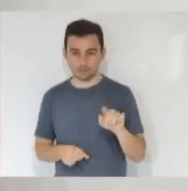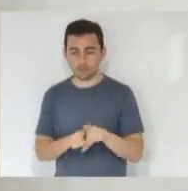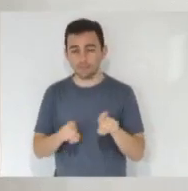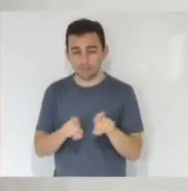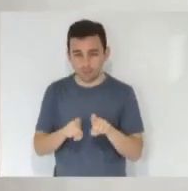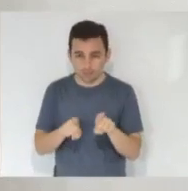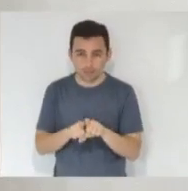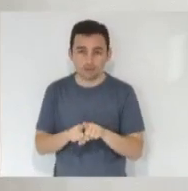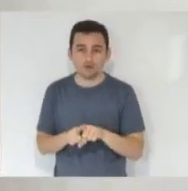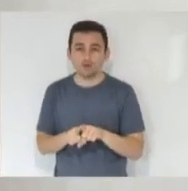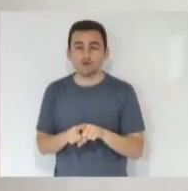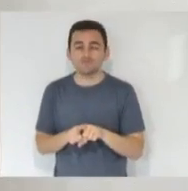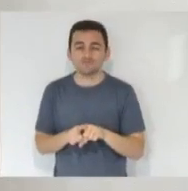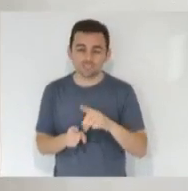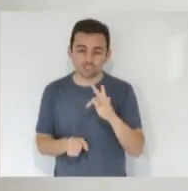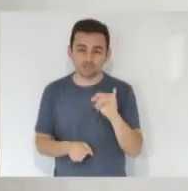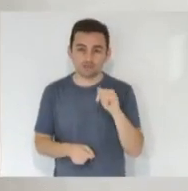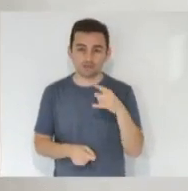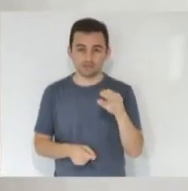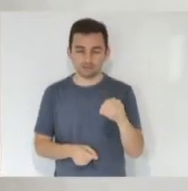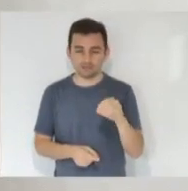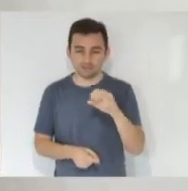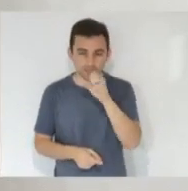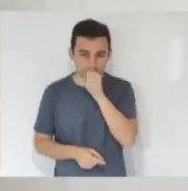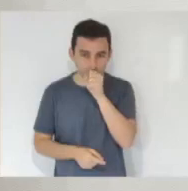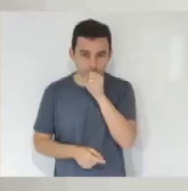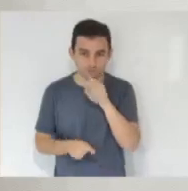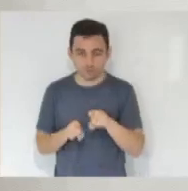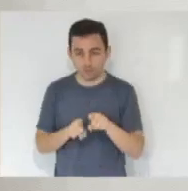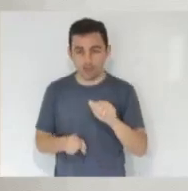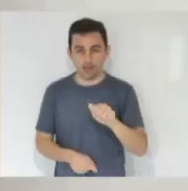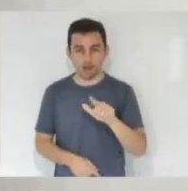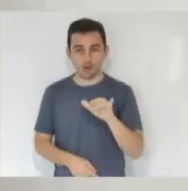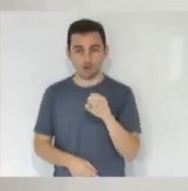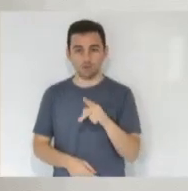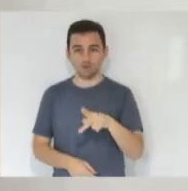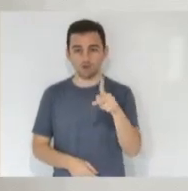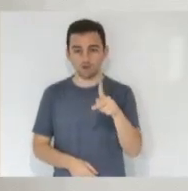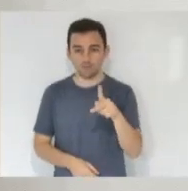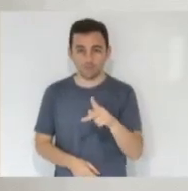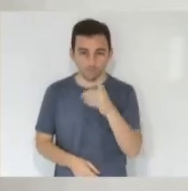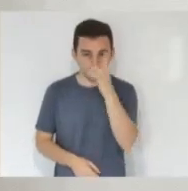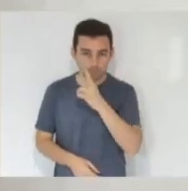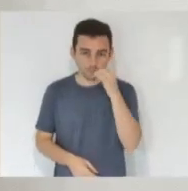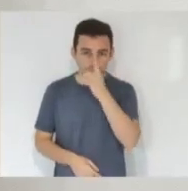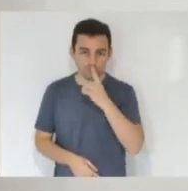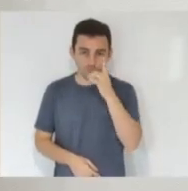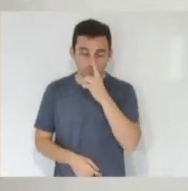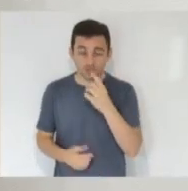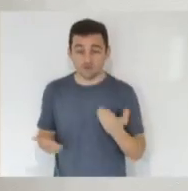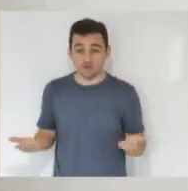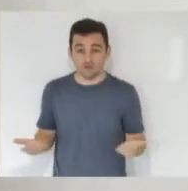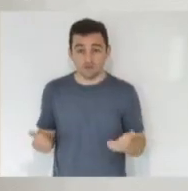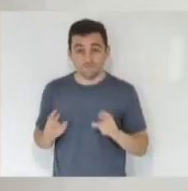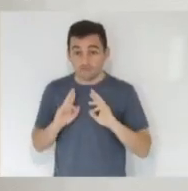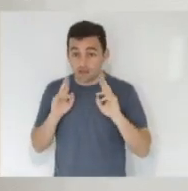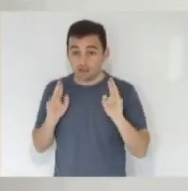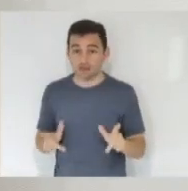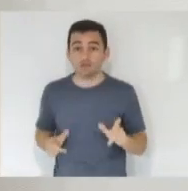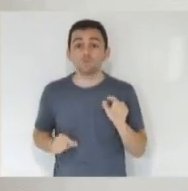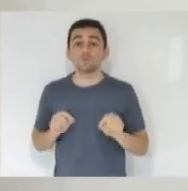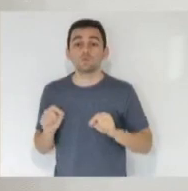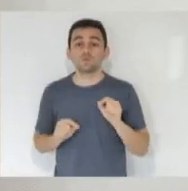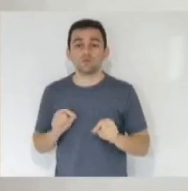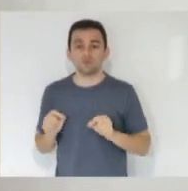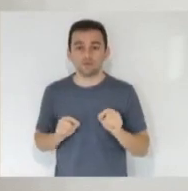sexta, Titãs no sábado e Alok no domingo. O grande diferencial, deputado Gessé,